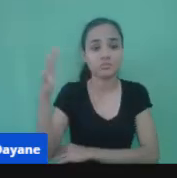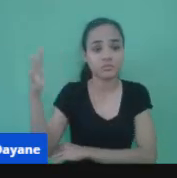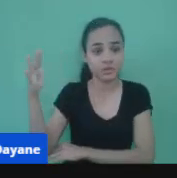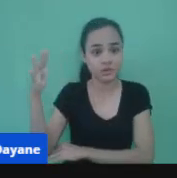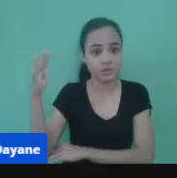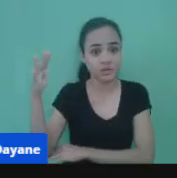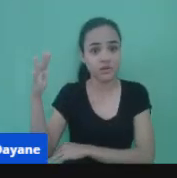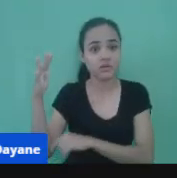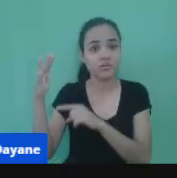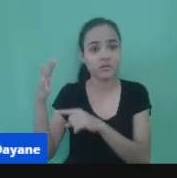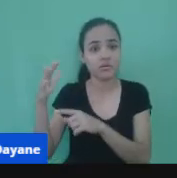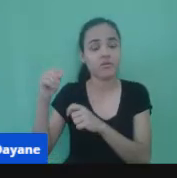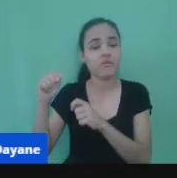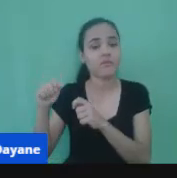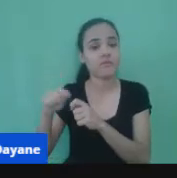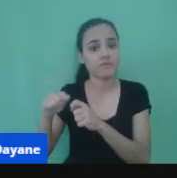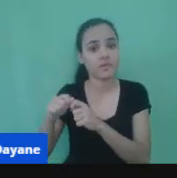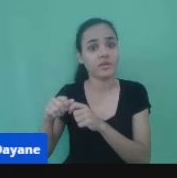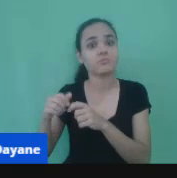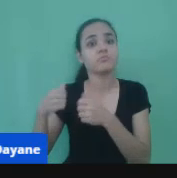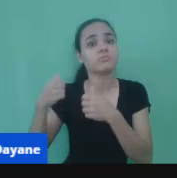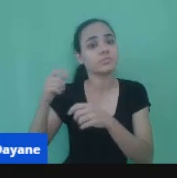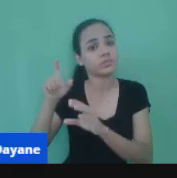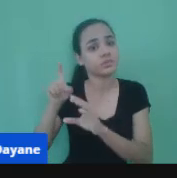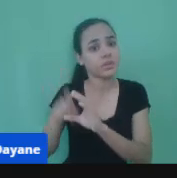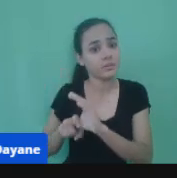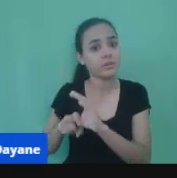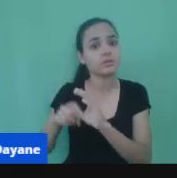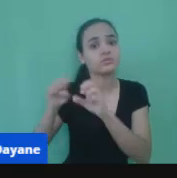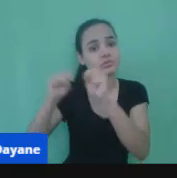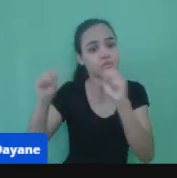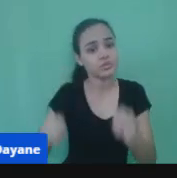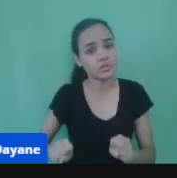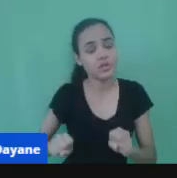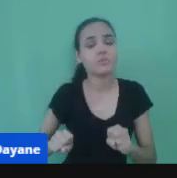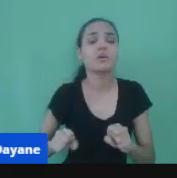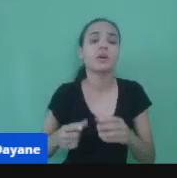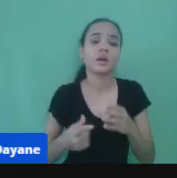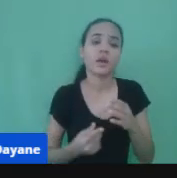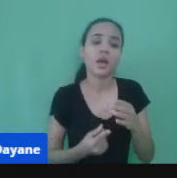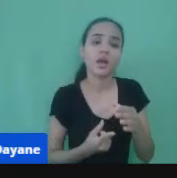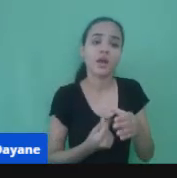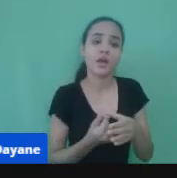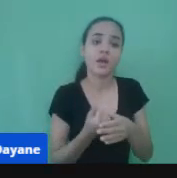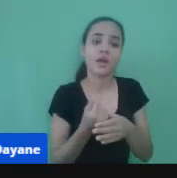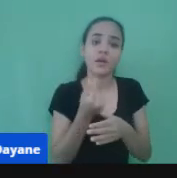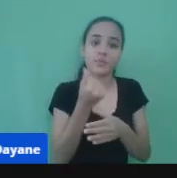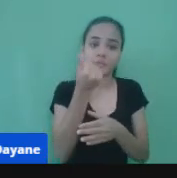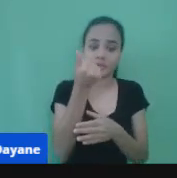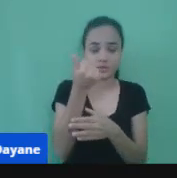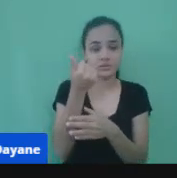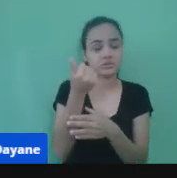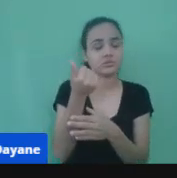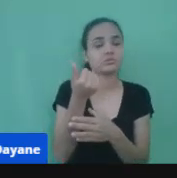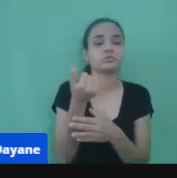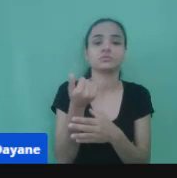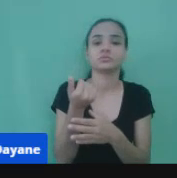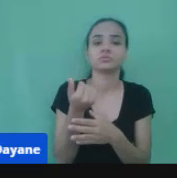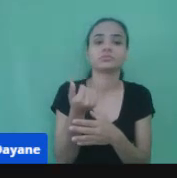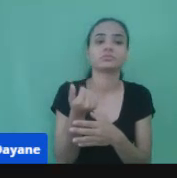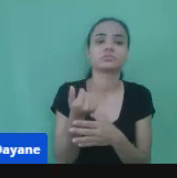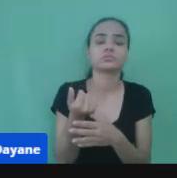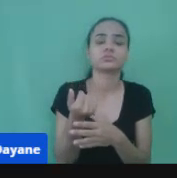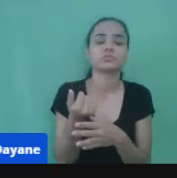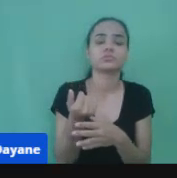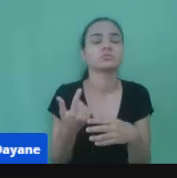no sistema capitalista, temos que assumir isso, e veja só, mas eu gosto, papapá. Não importa se você gosta, se você